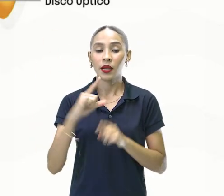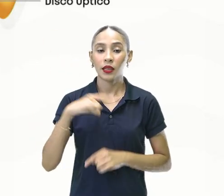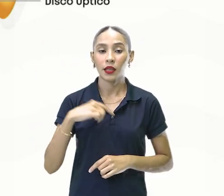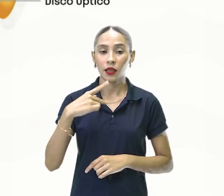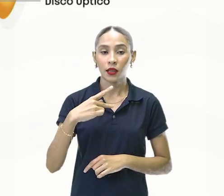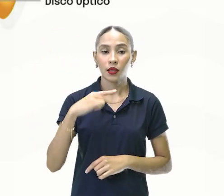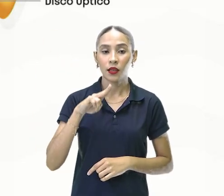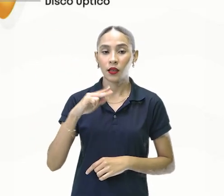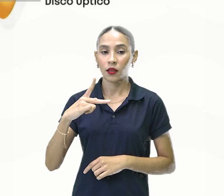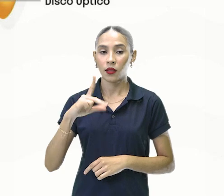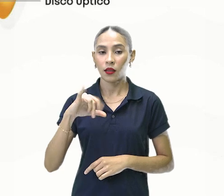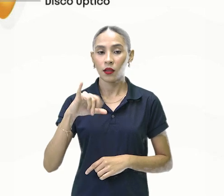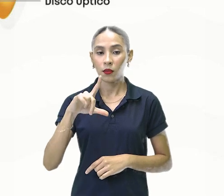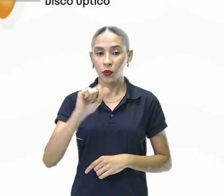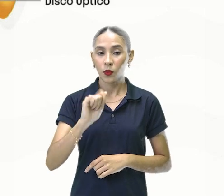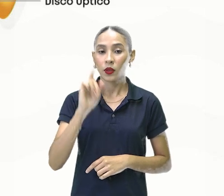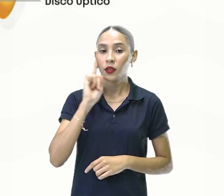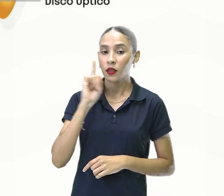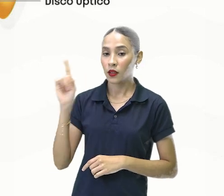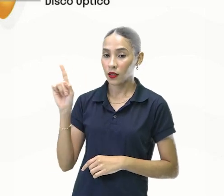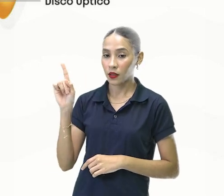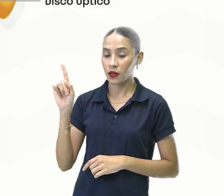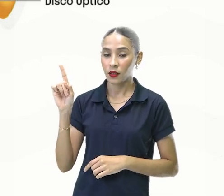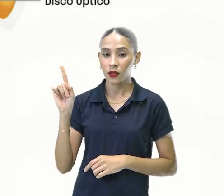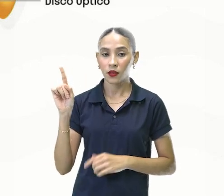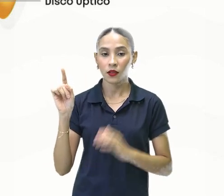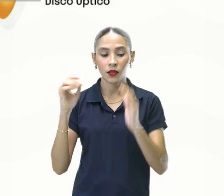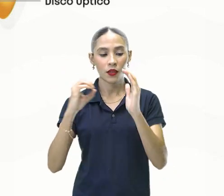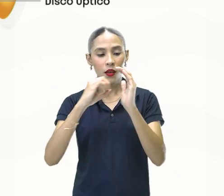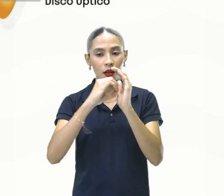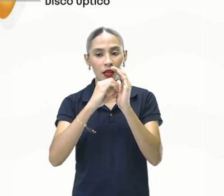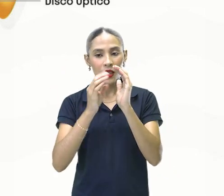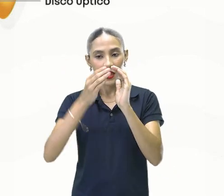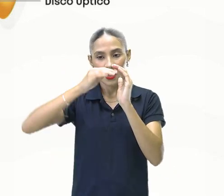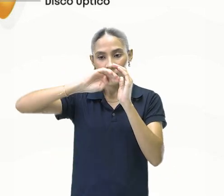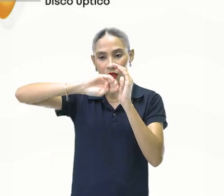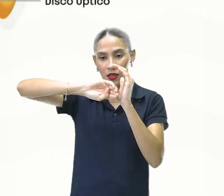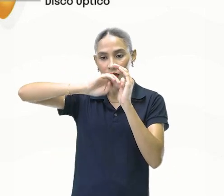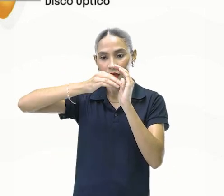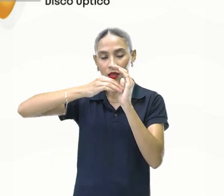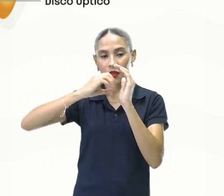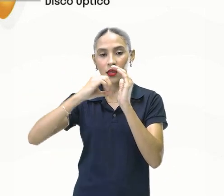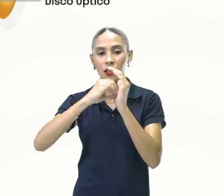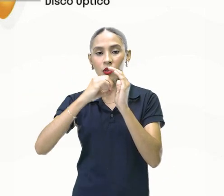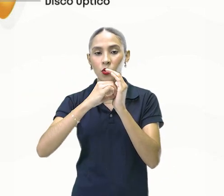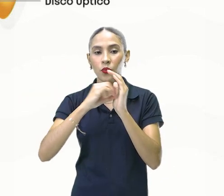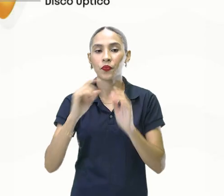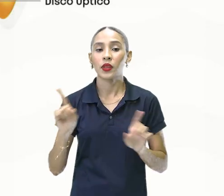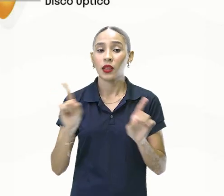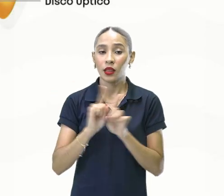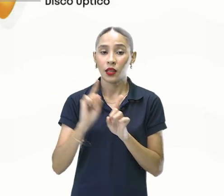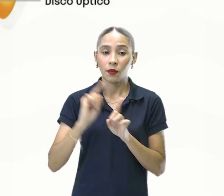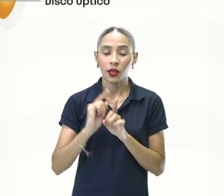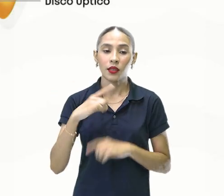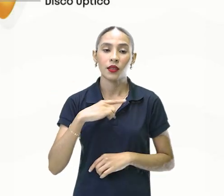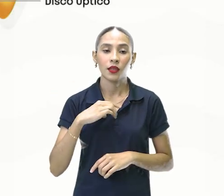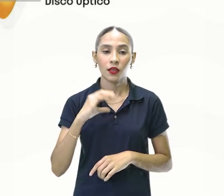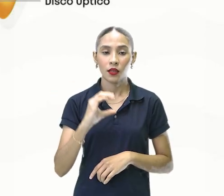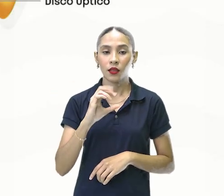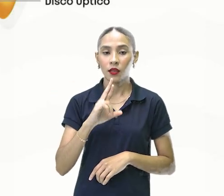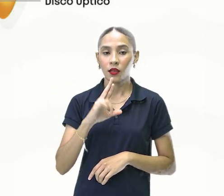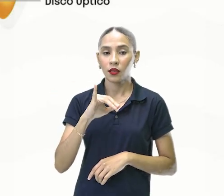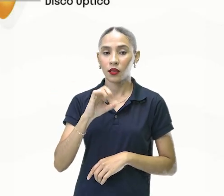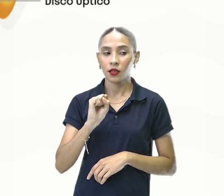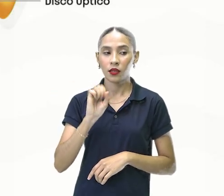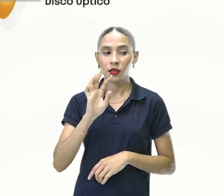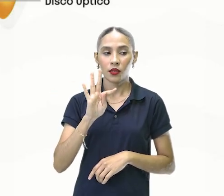pupila, né? Que fica já mais no interior do olho, certo? A gente tem o cristalino, muito